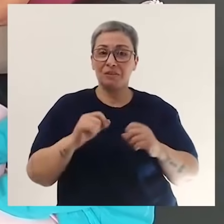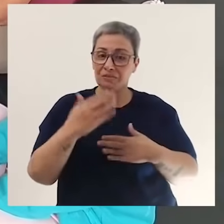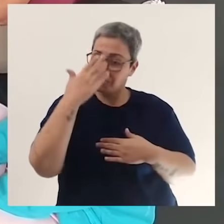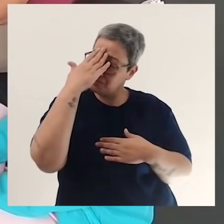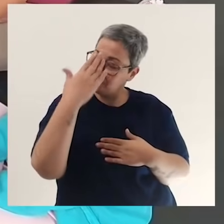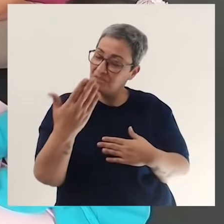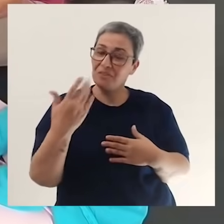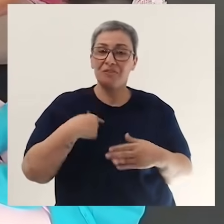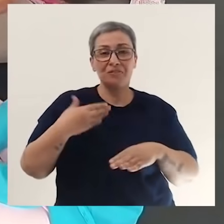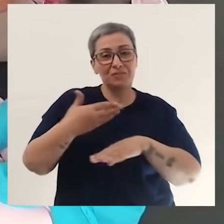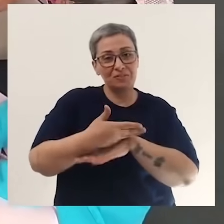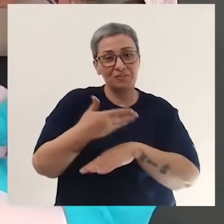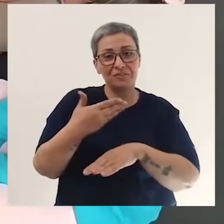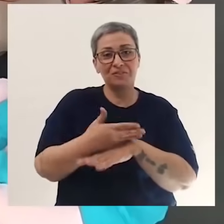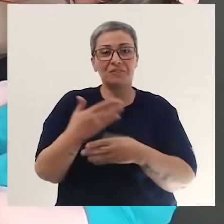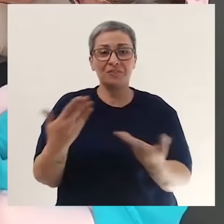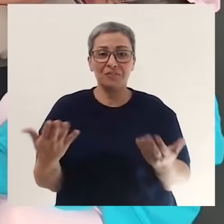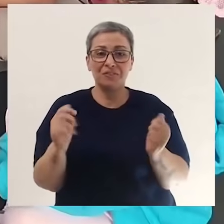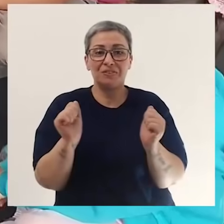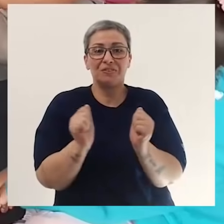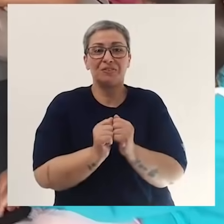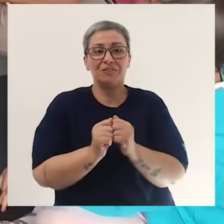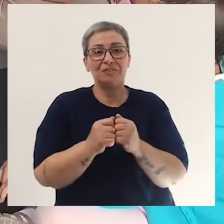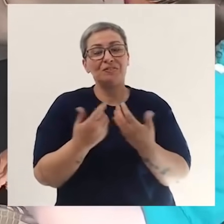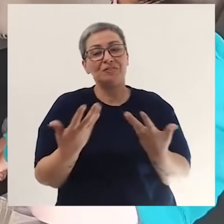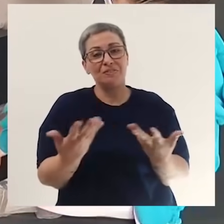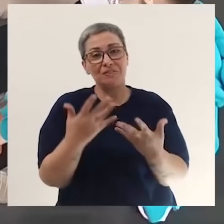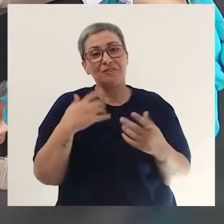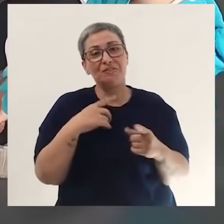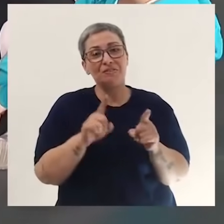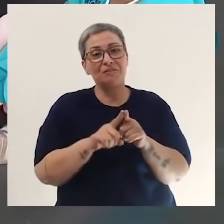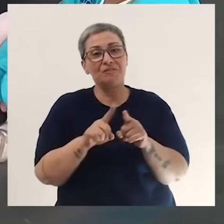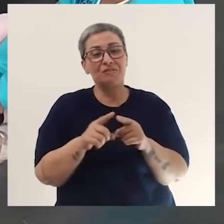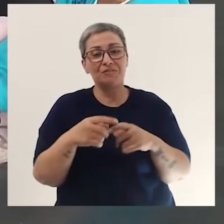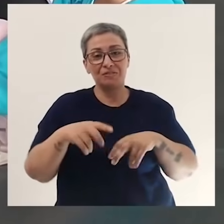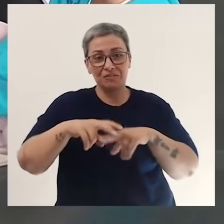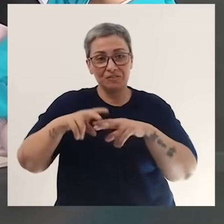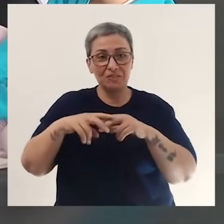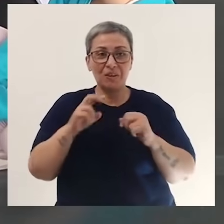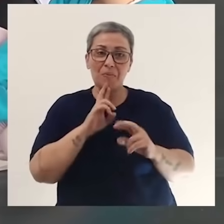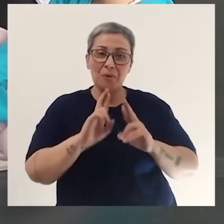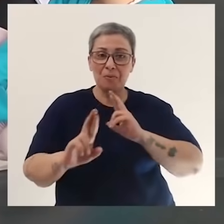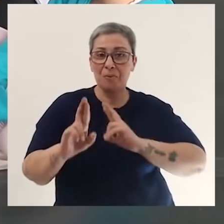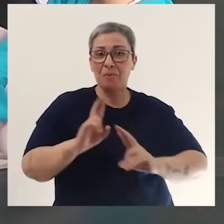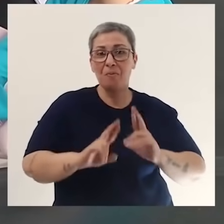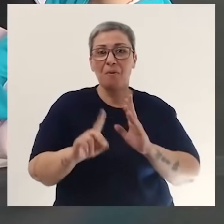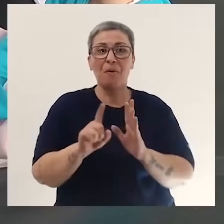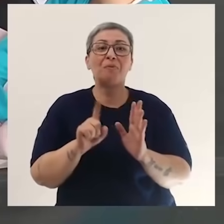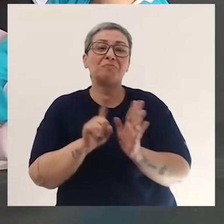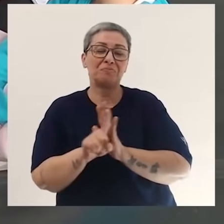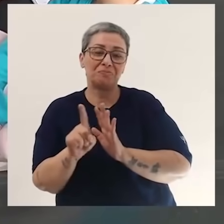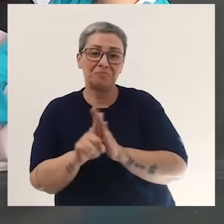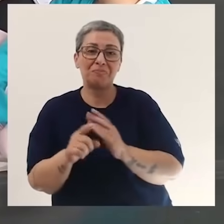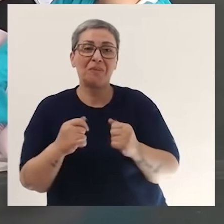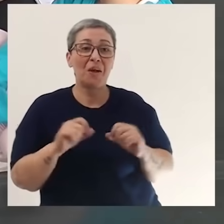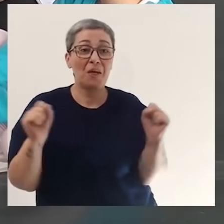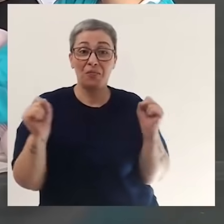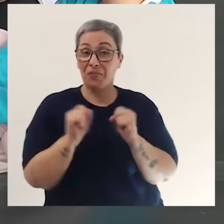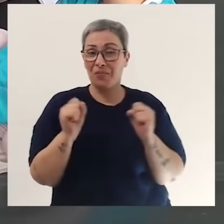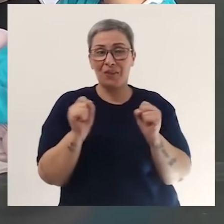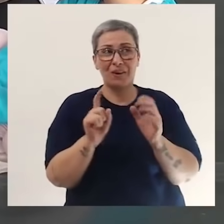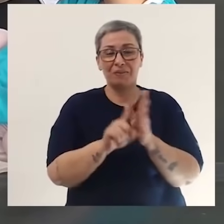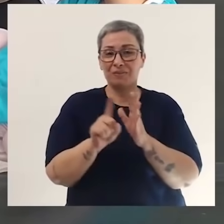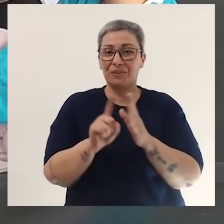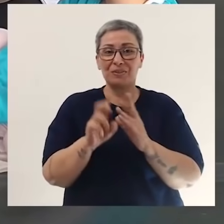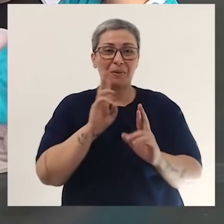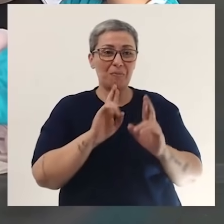terem participado aqui com a gente, né? Ter ficado, ter respondido as questões. Eu adorei as respostas